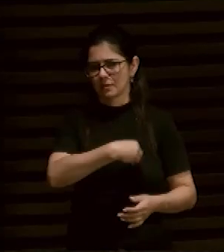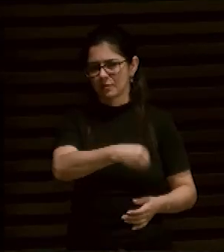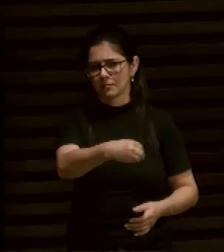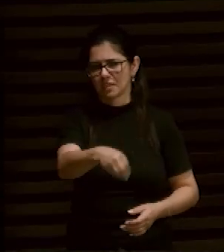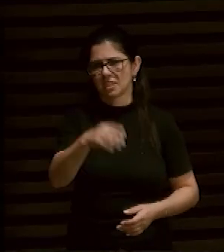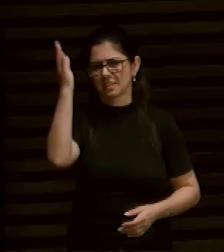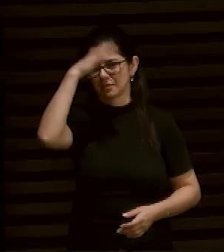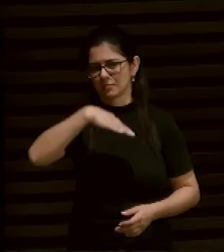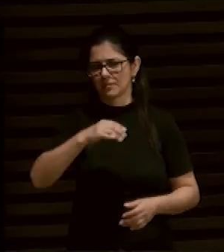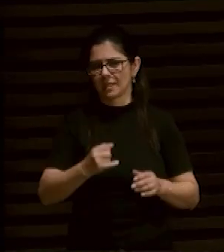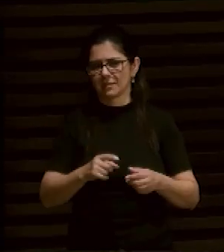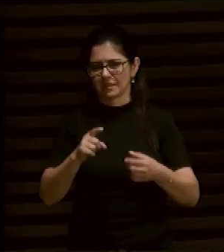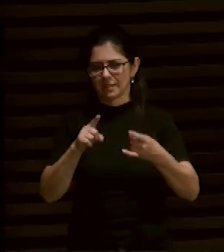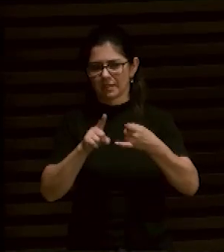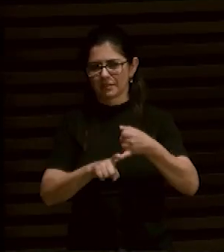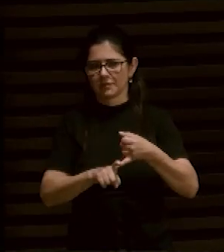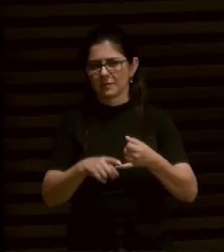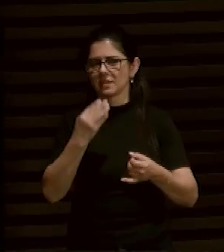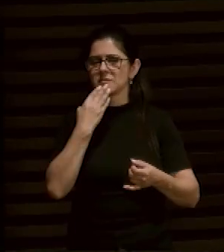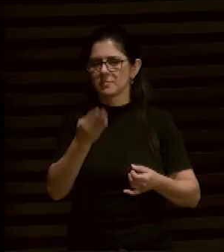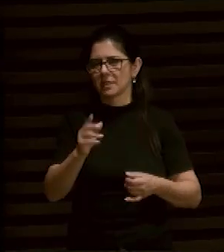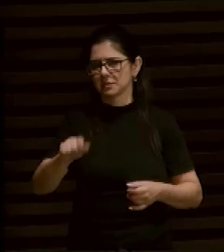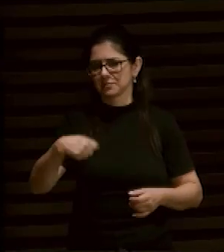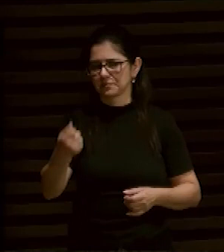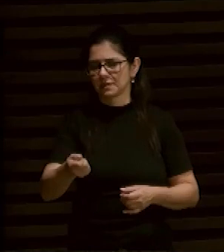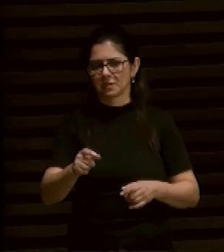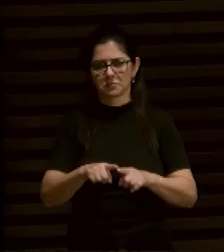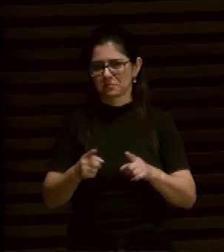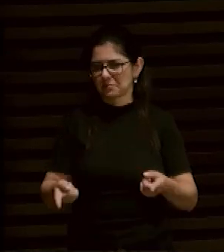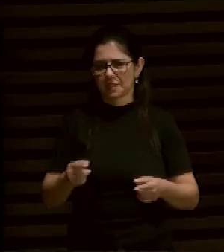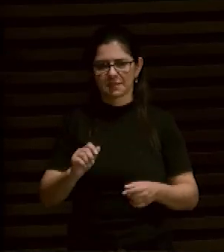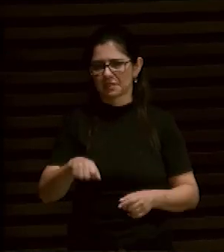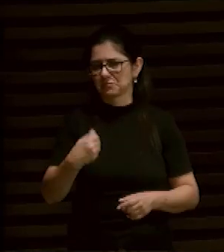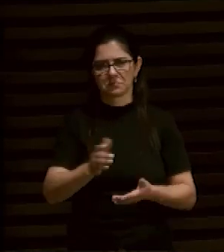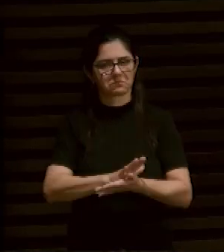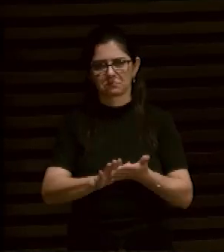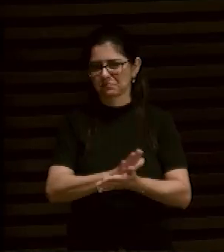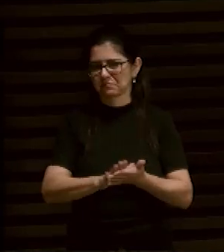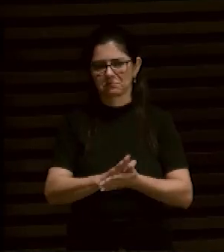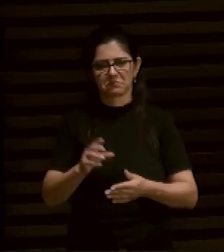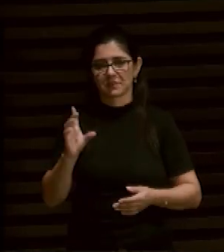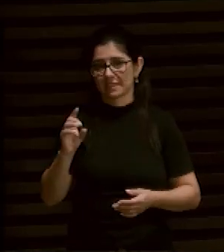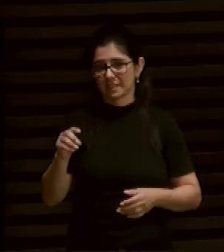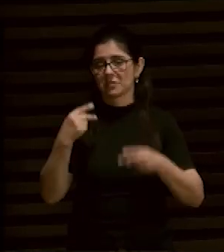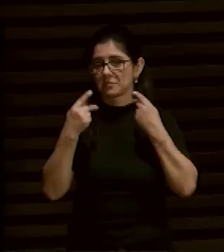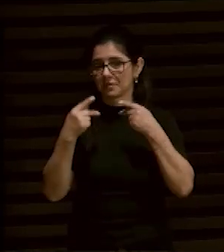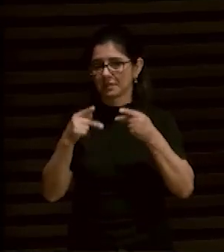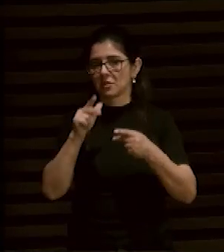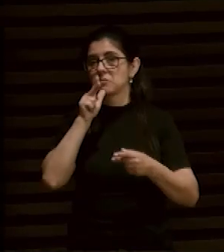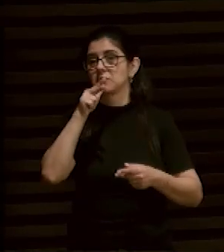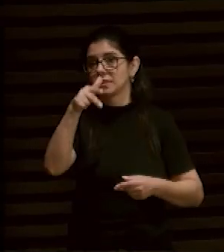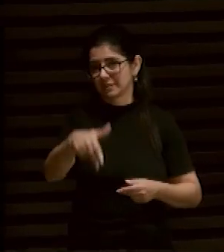má e adúltera pede um sinal, mas nenhum sinal lhe será dado, senão do profeta